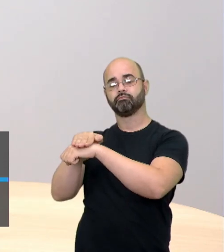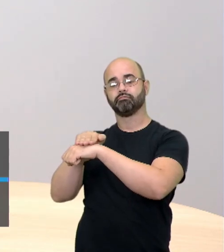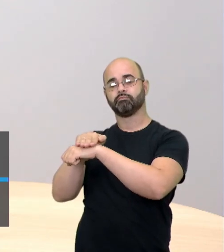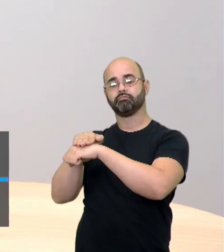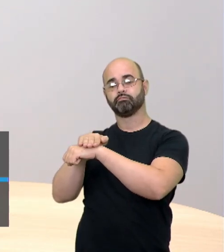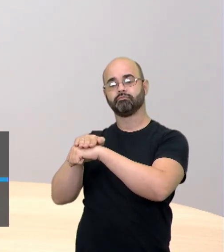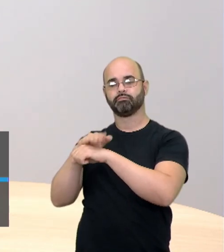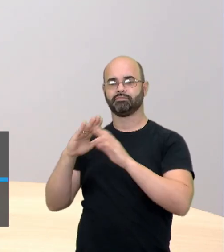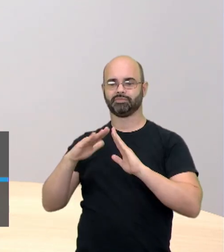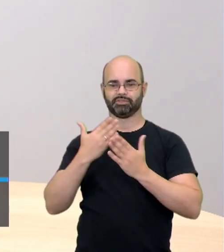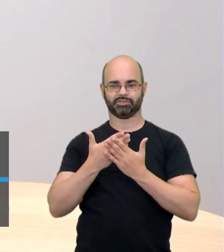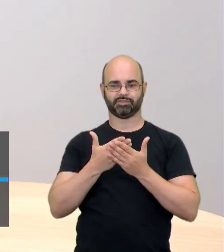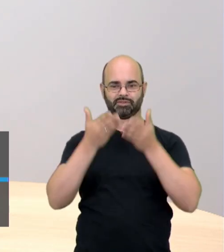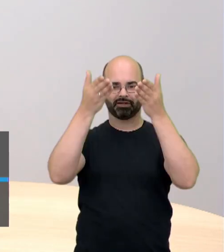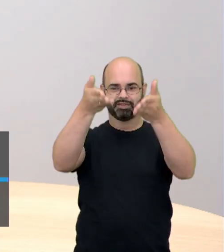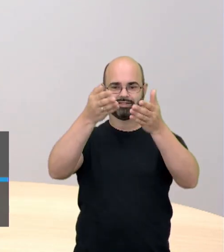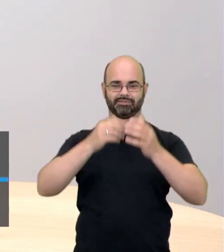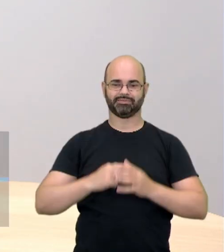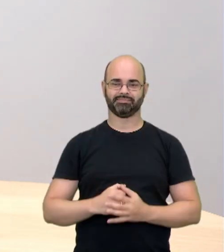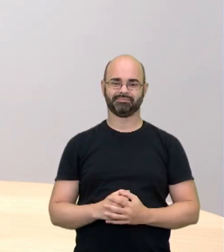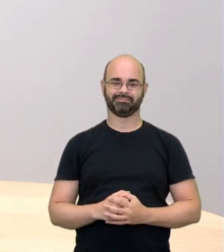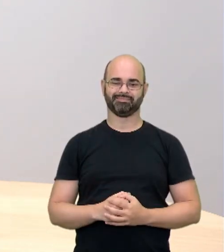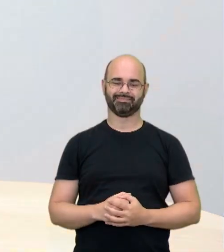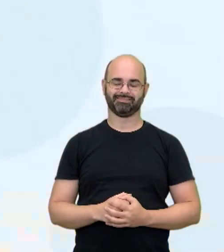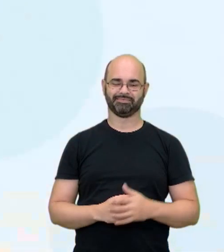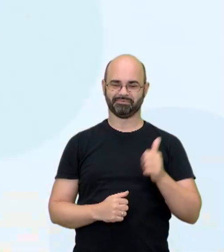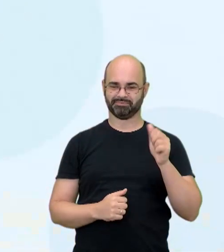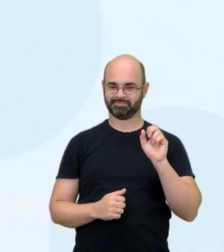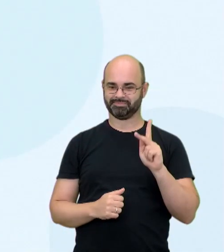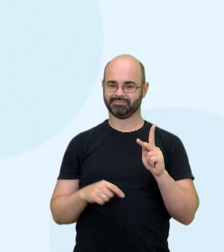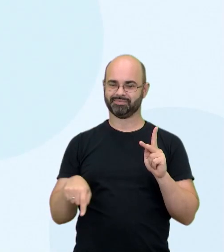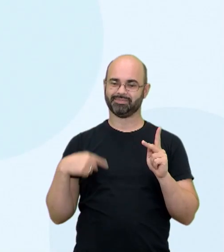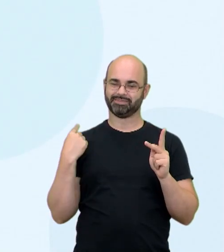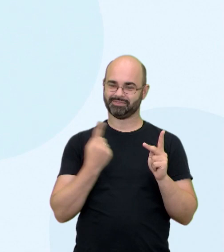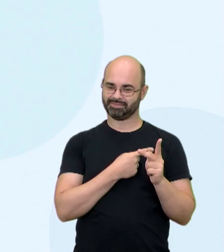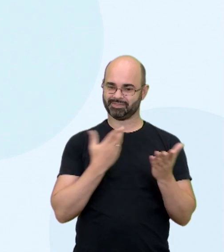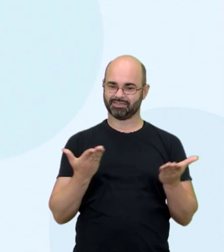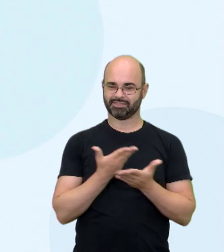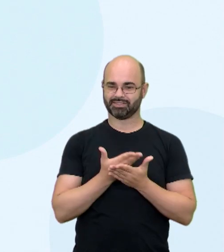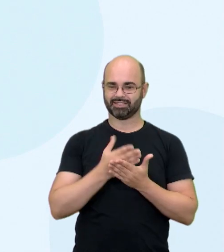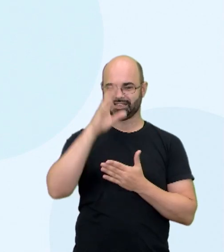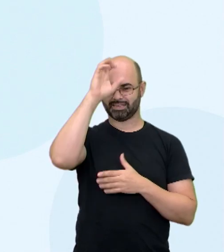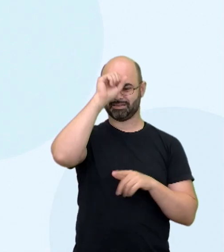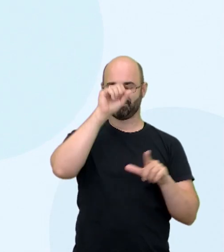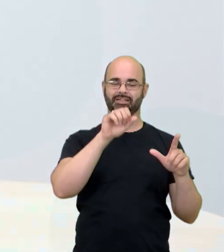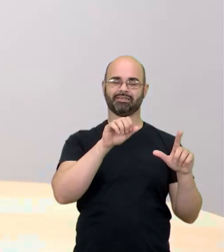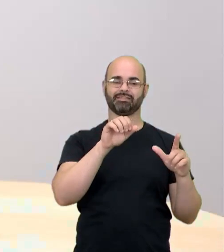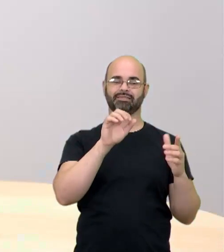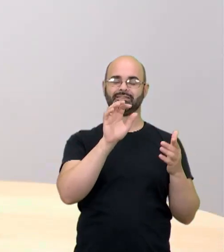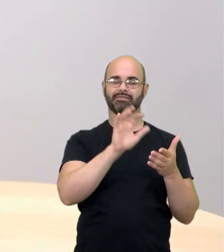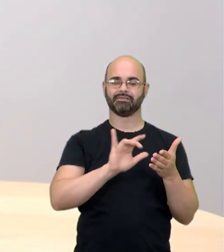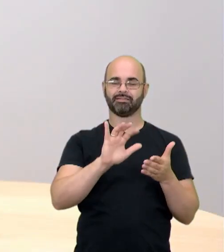na escola. Tá bom? Não deixem de avaliar a aula de hoje. Me despeço de todos e